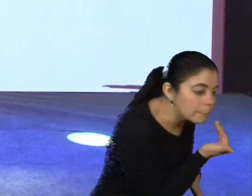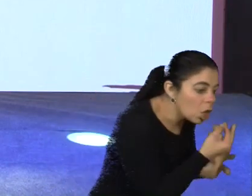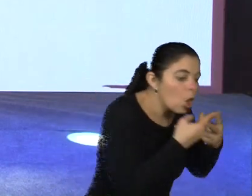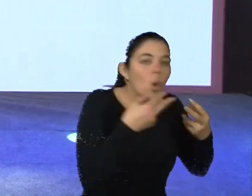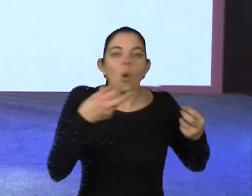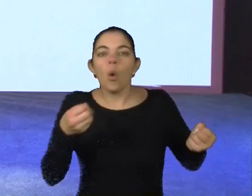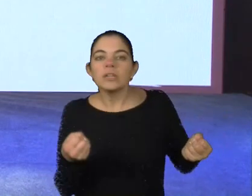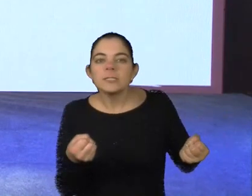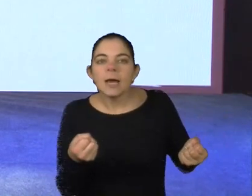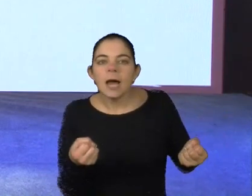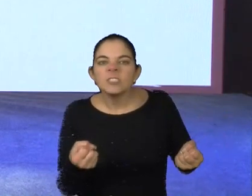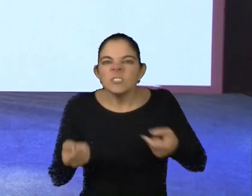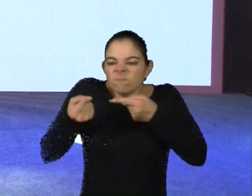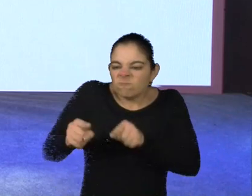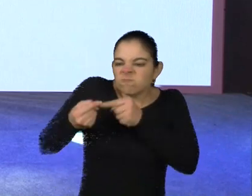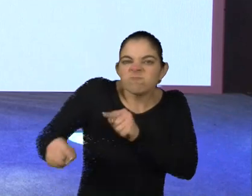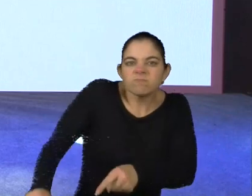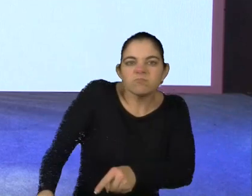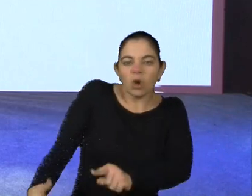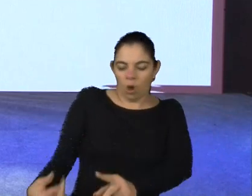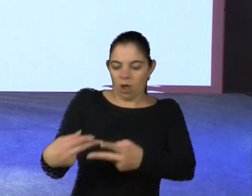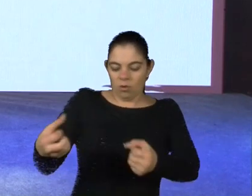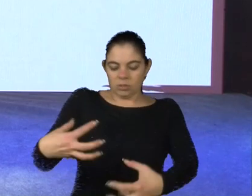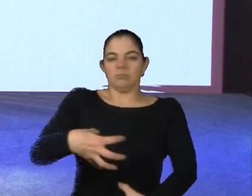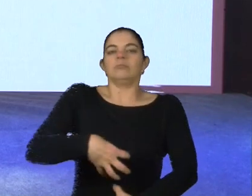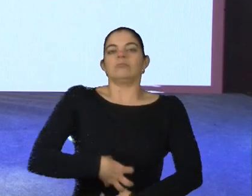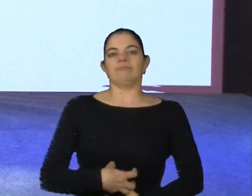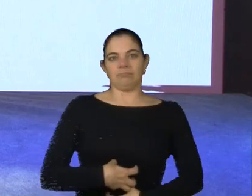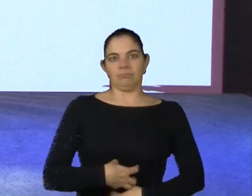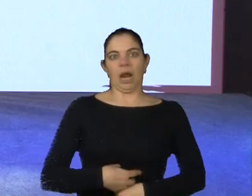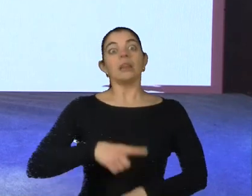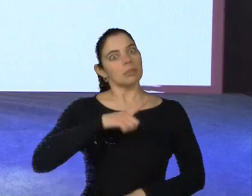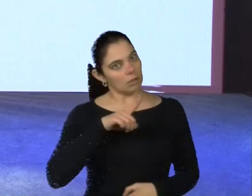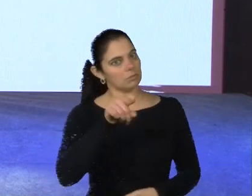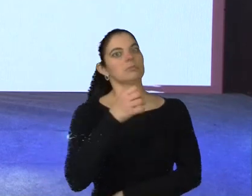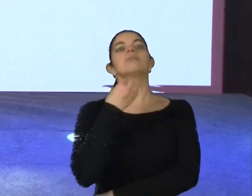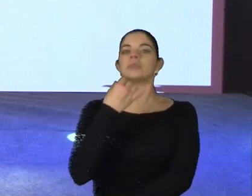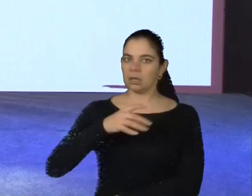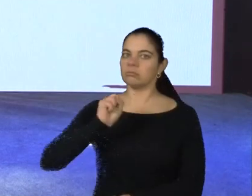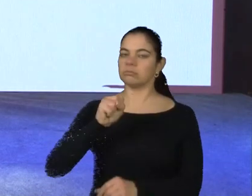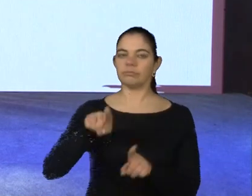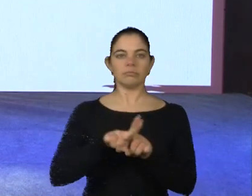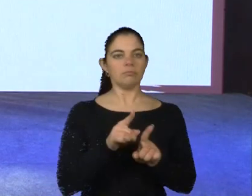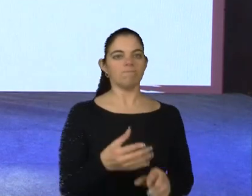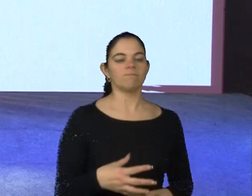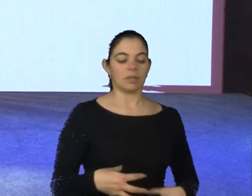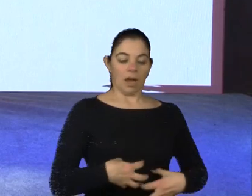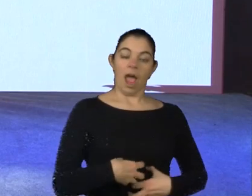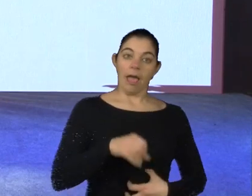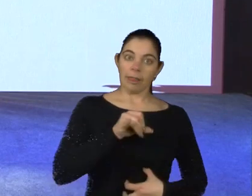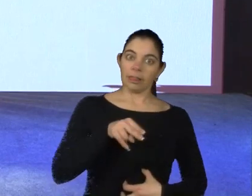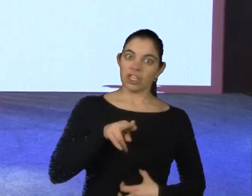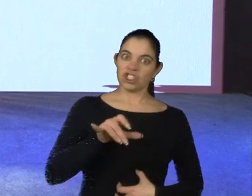para a gente entender, aqui, também, de novo, nosso intestino, nosso cérebro. Disbiose é